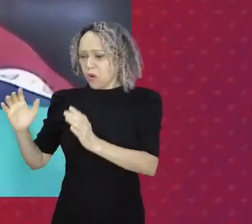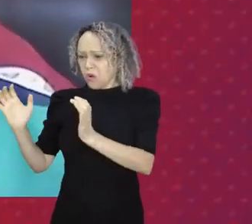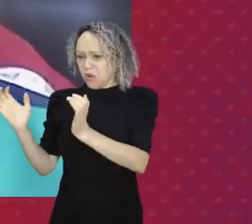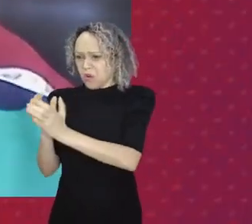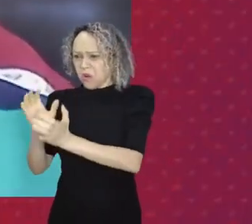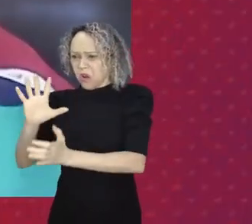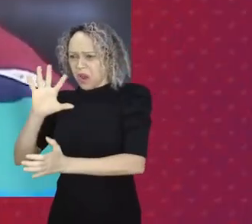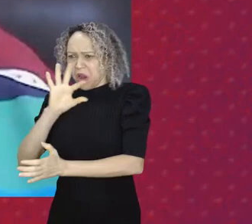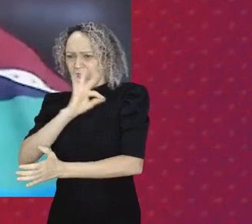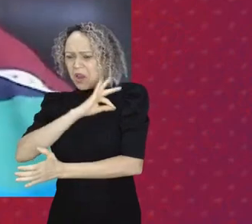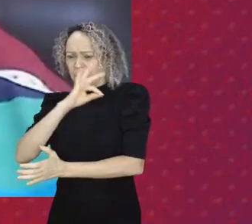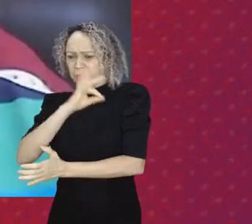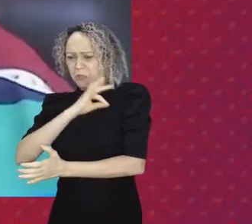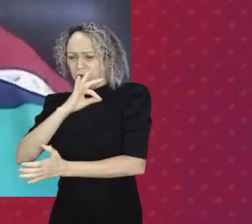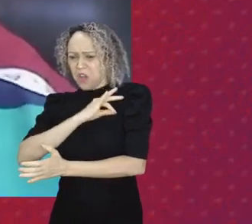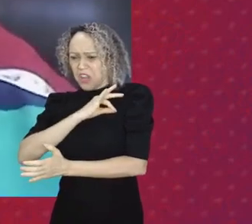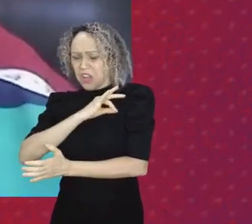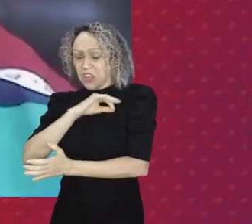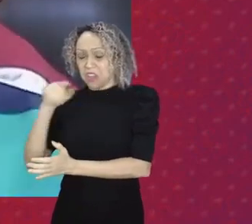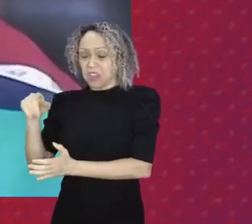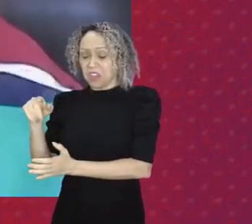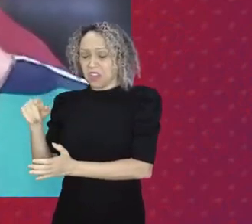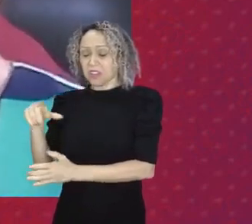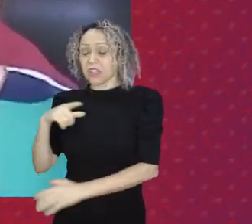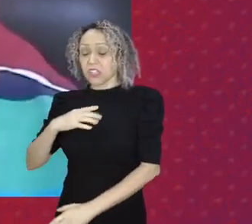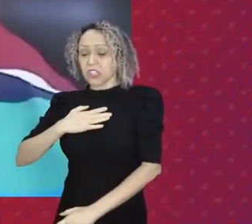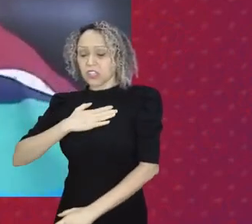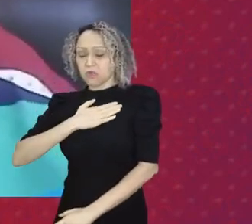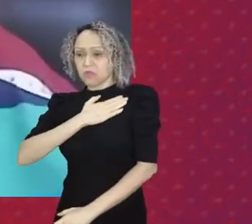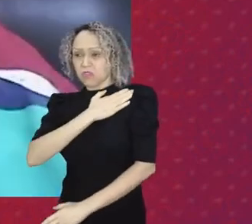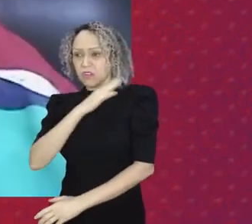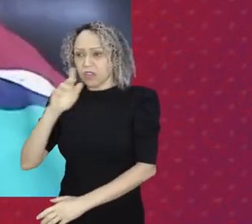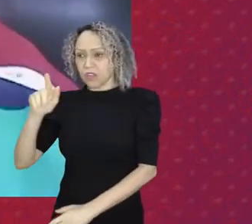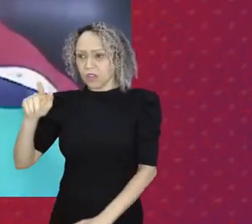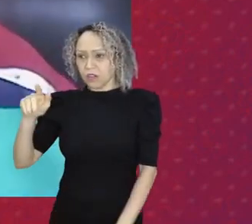nossos pacotes, a nossa comissão, chega ao Palácio